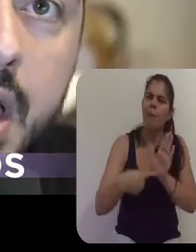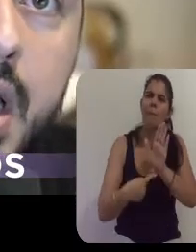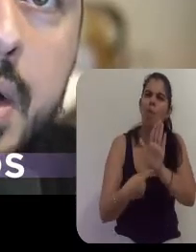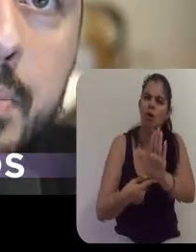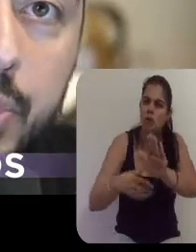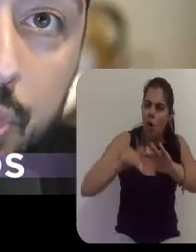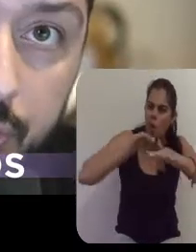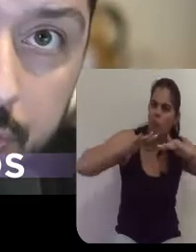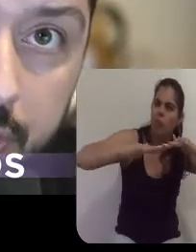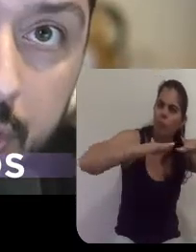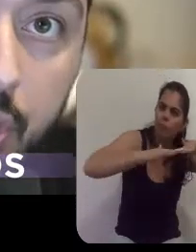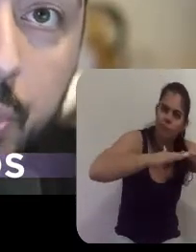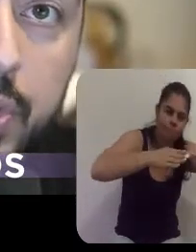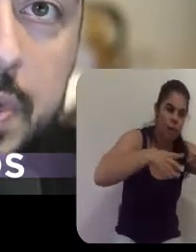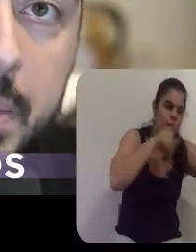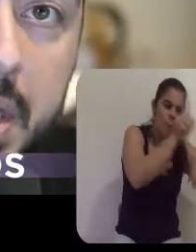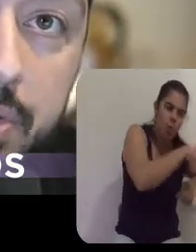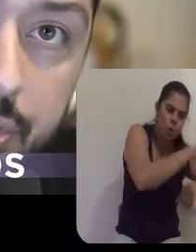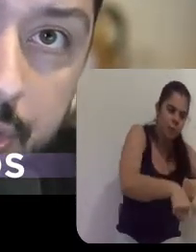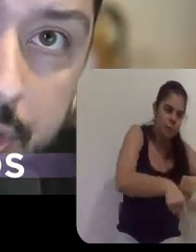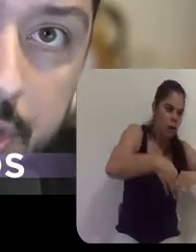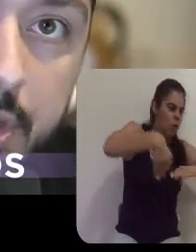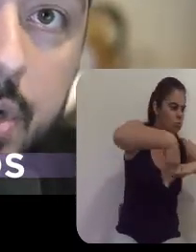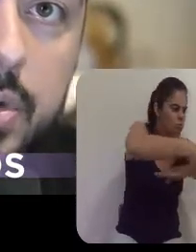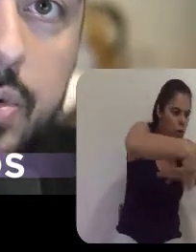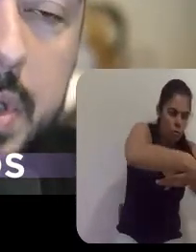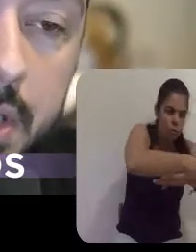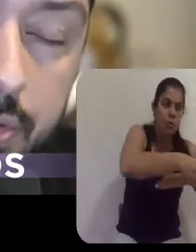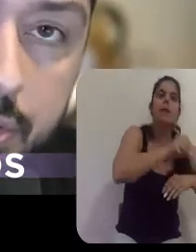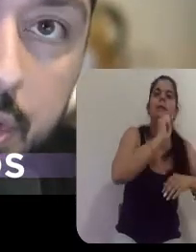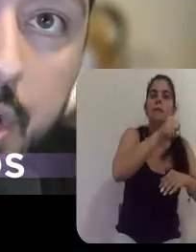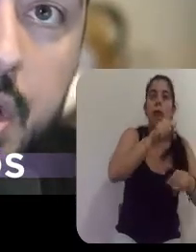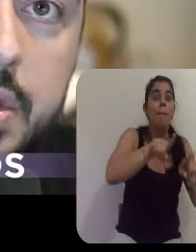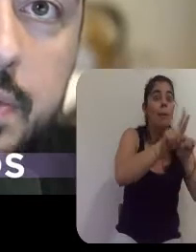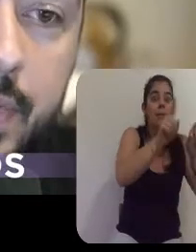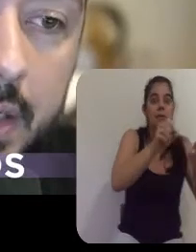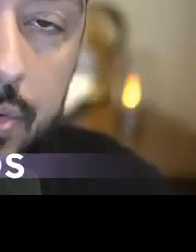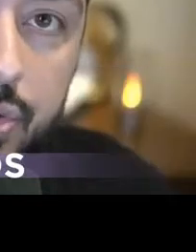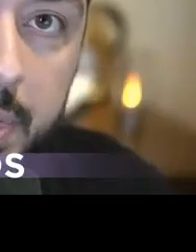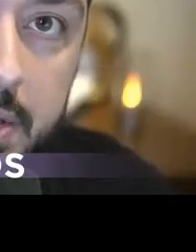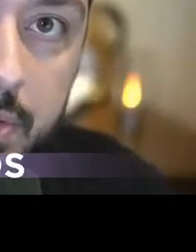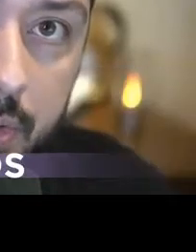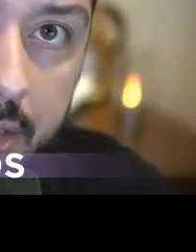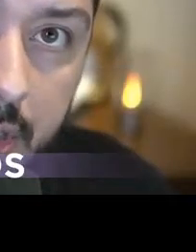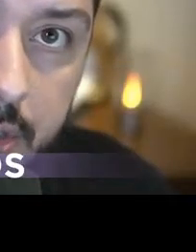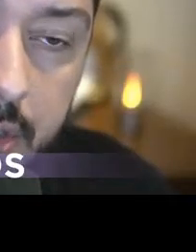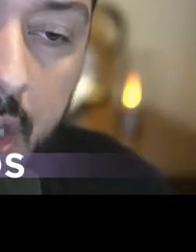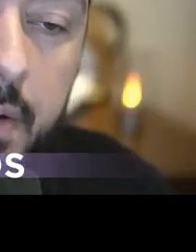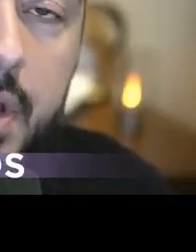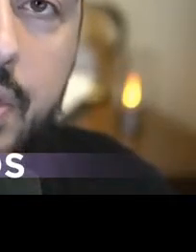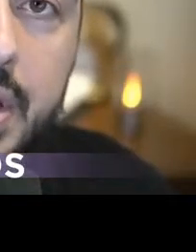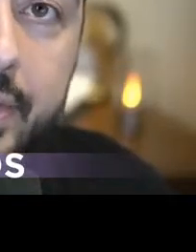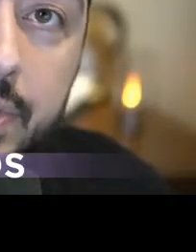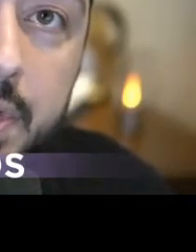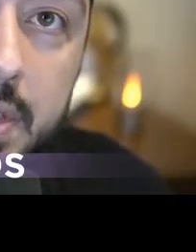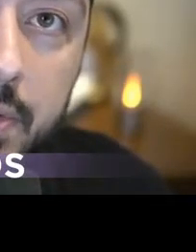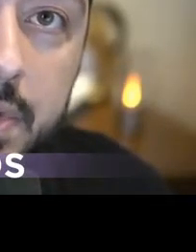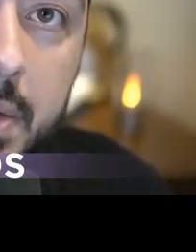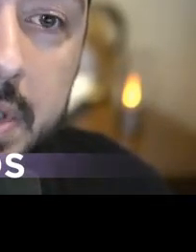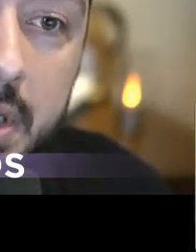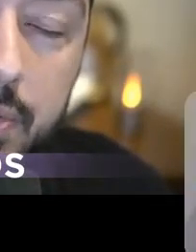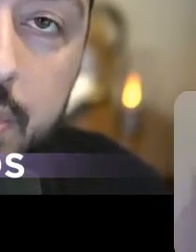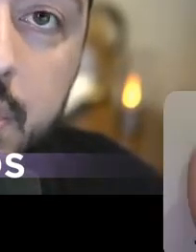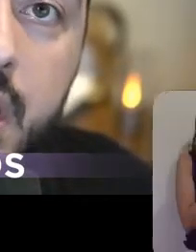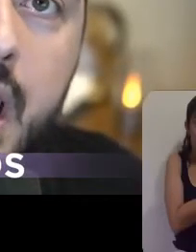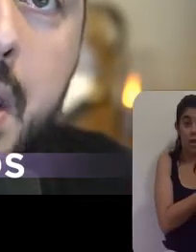realidade mudou. O pronunciamento de hoje do ministro, falando sobre os leitos que a gente tem e o que deve acontecer com o